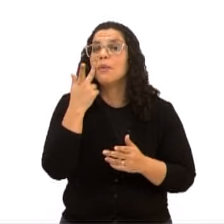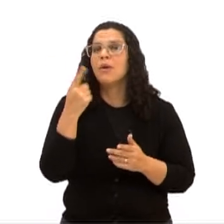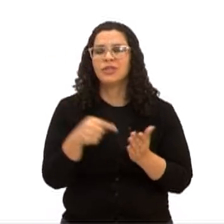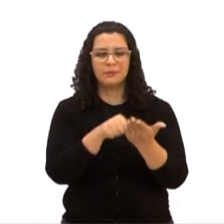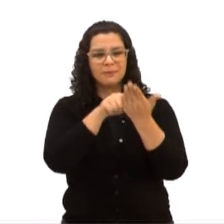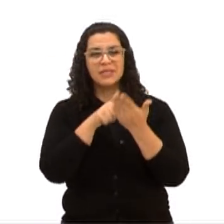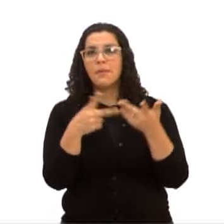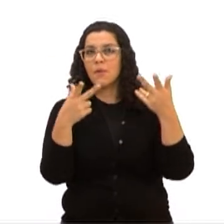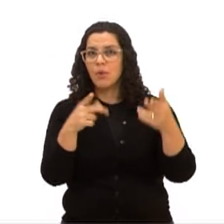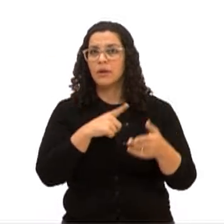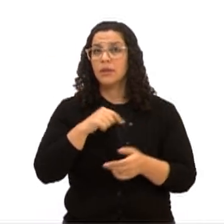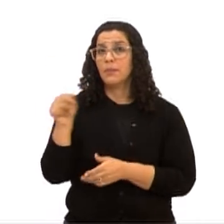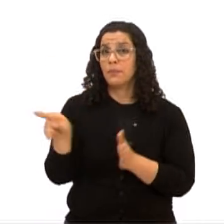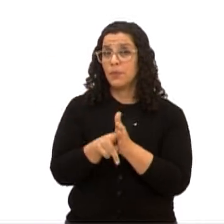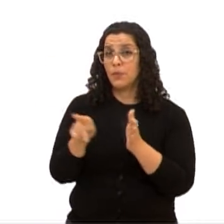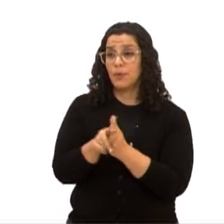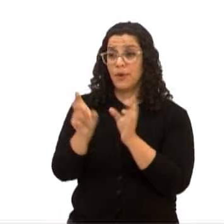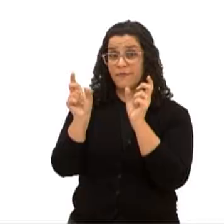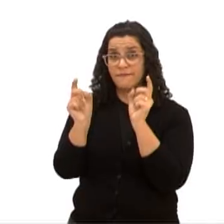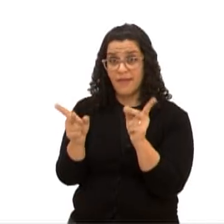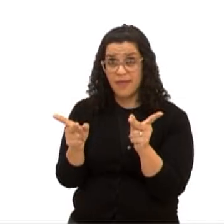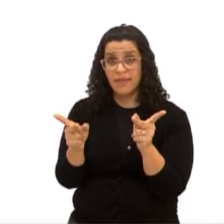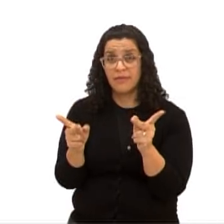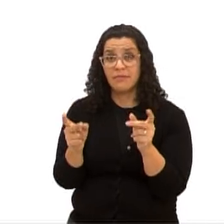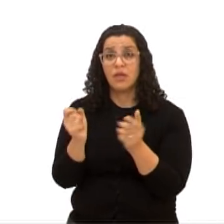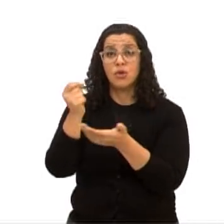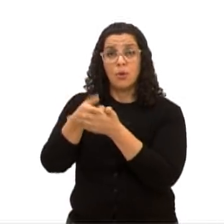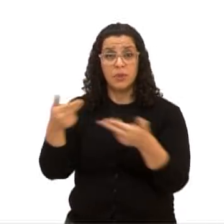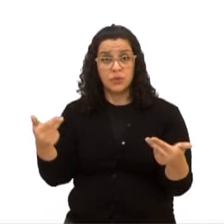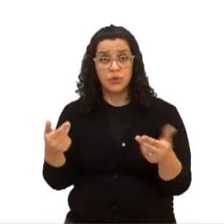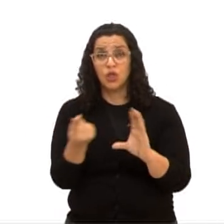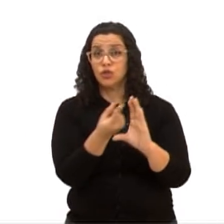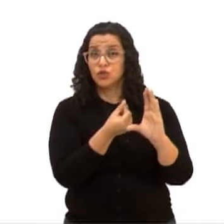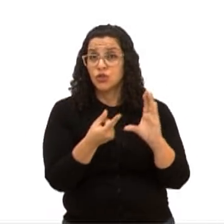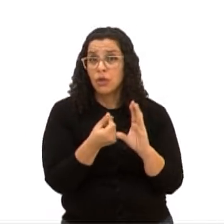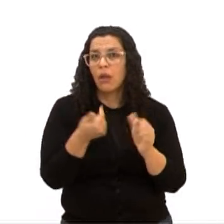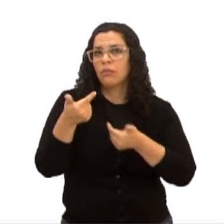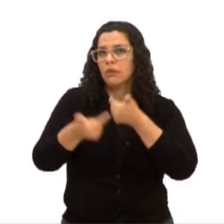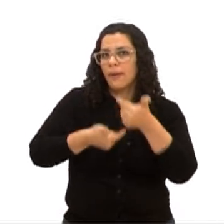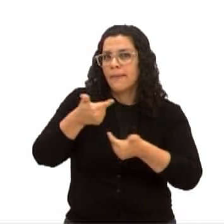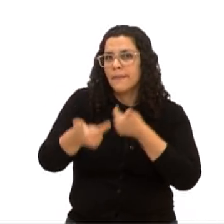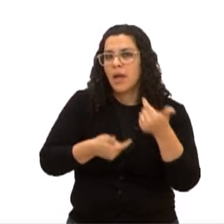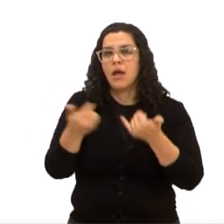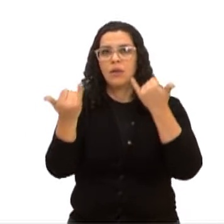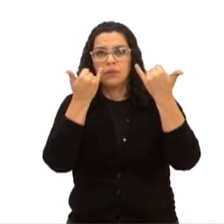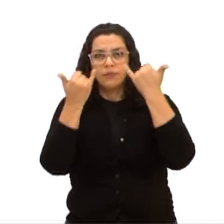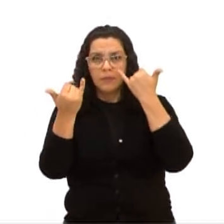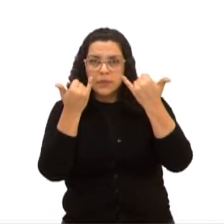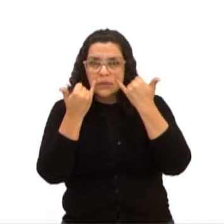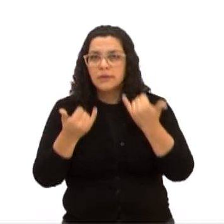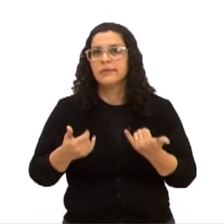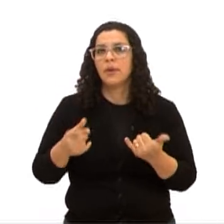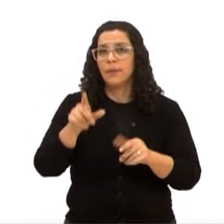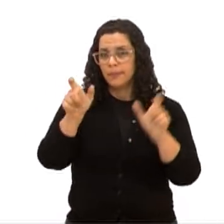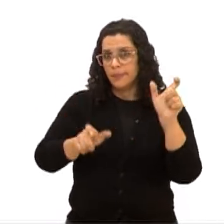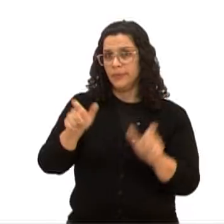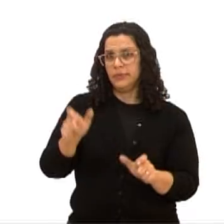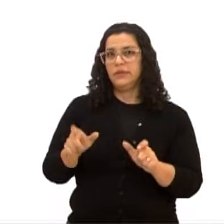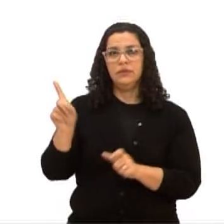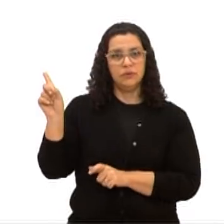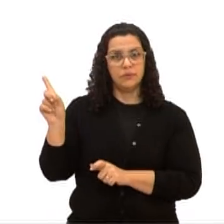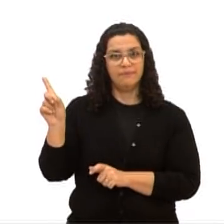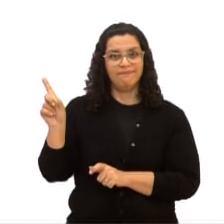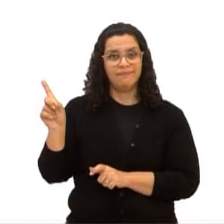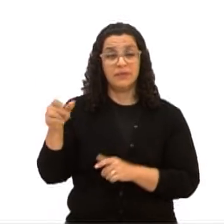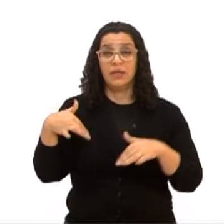aparecem, que é mercadorias, capitais, serviços, informações, pessoas.